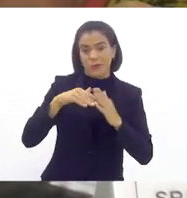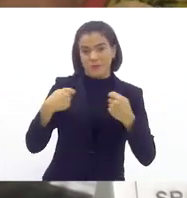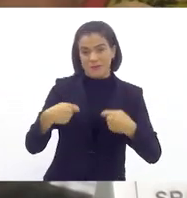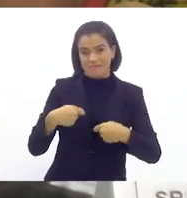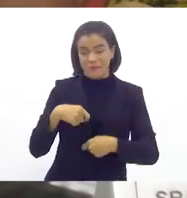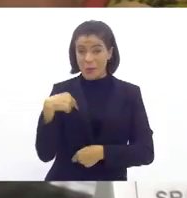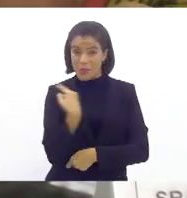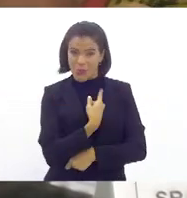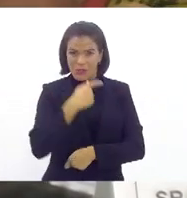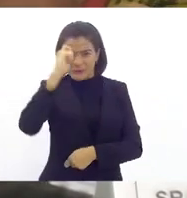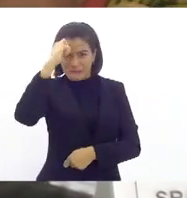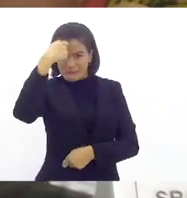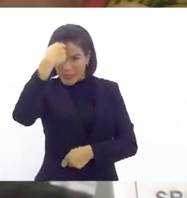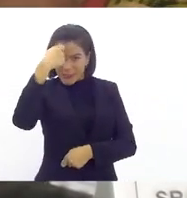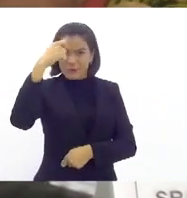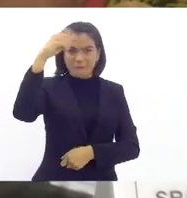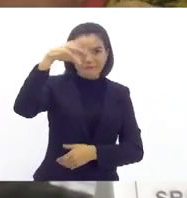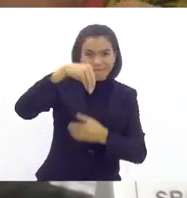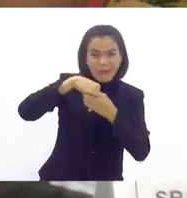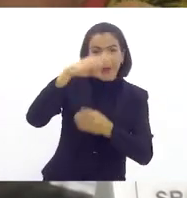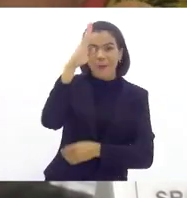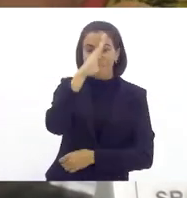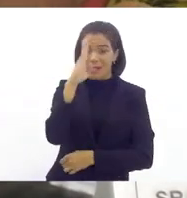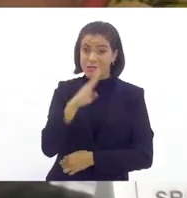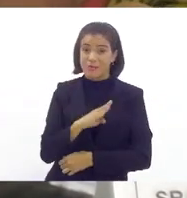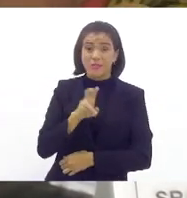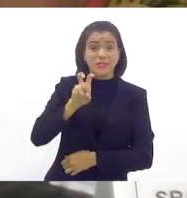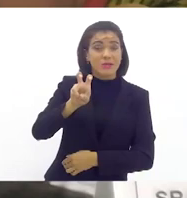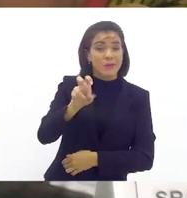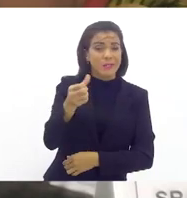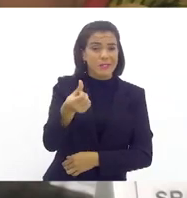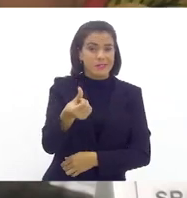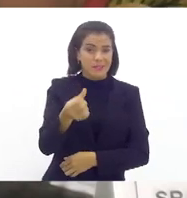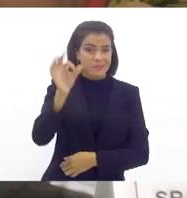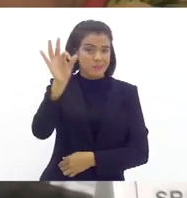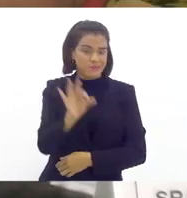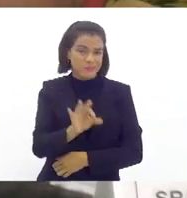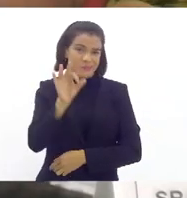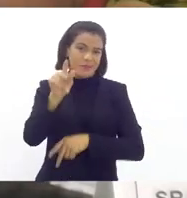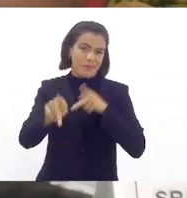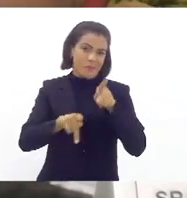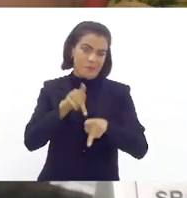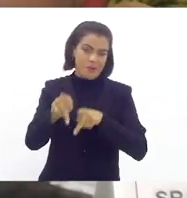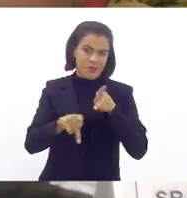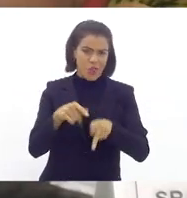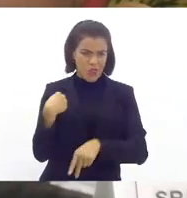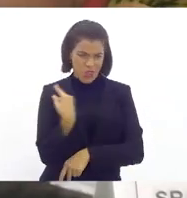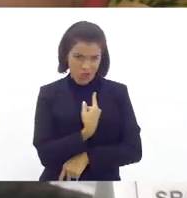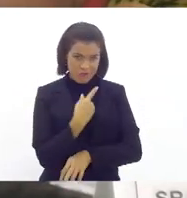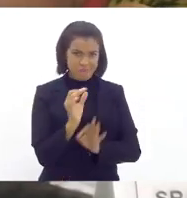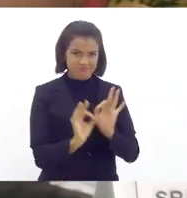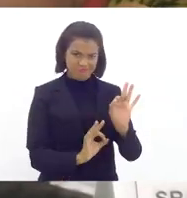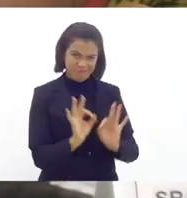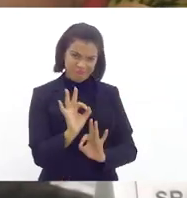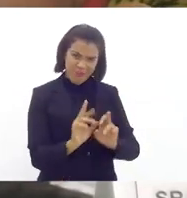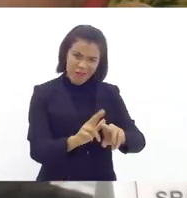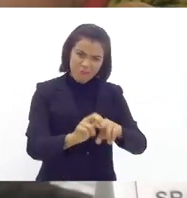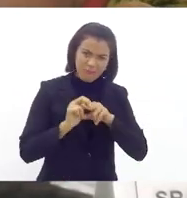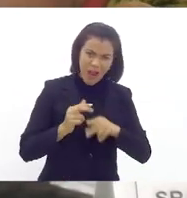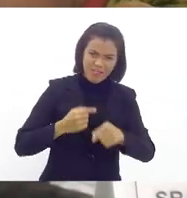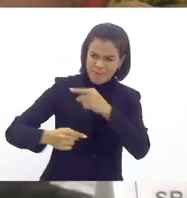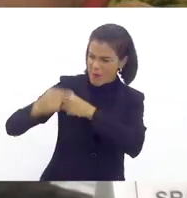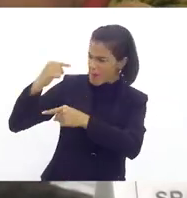pretos, no Brasil, somos 56% da população. E nós estamos nos preparando pelos nossos ancestrais